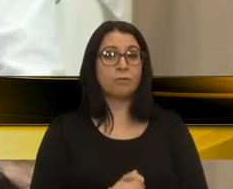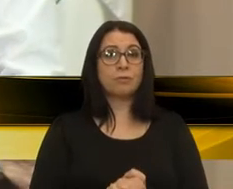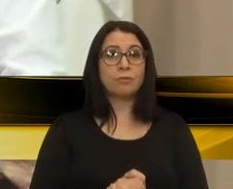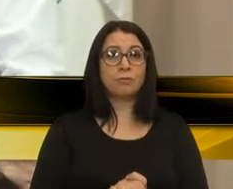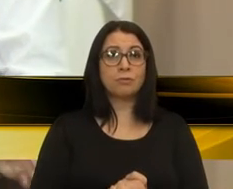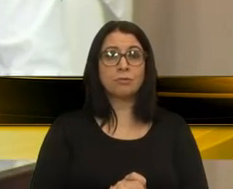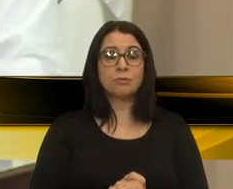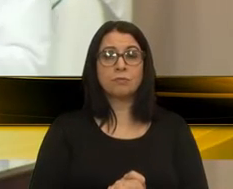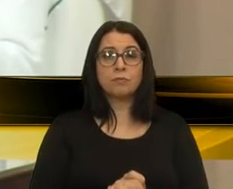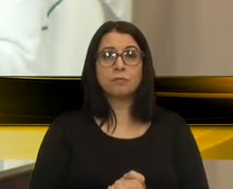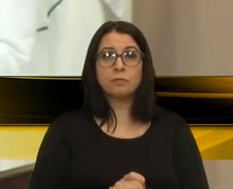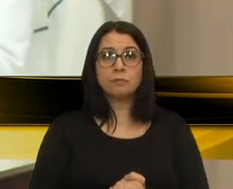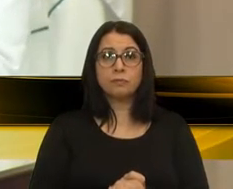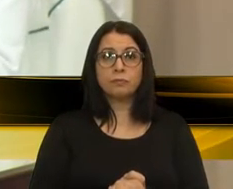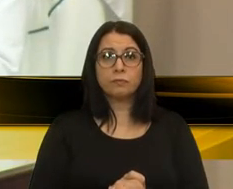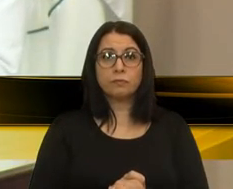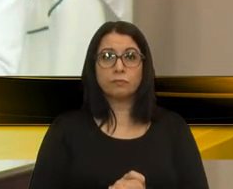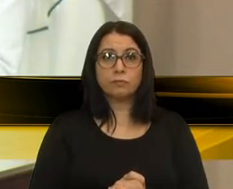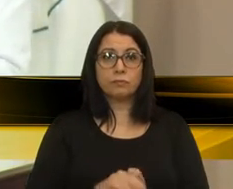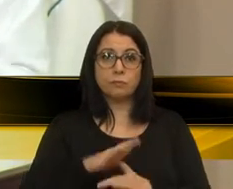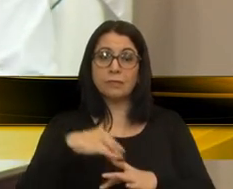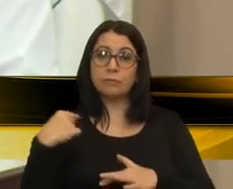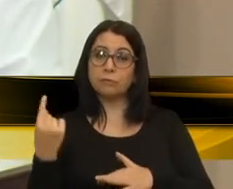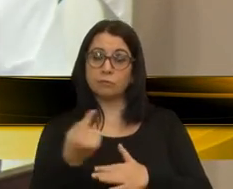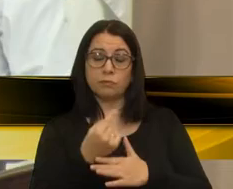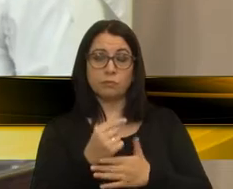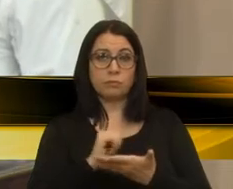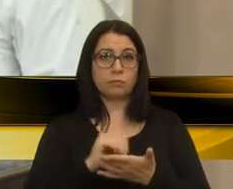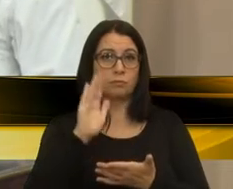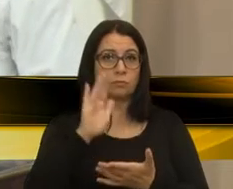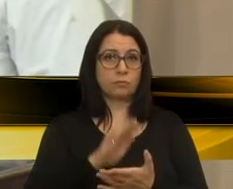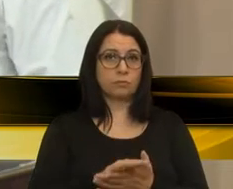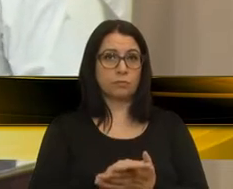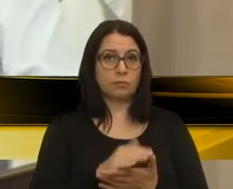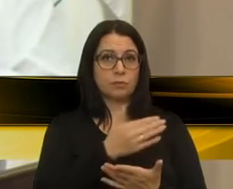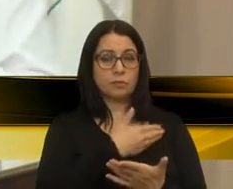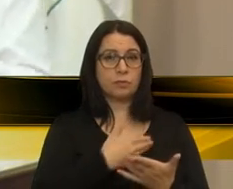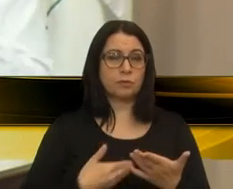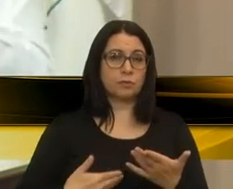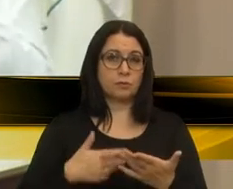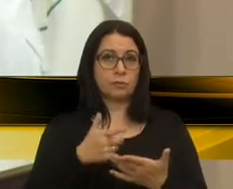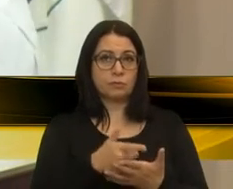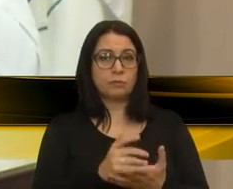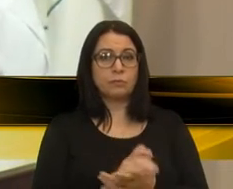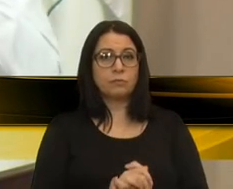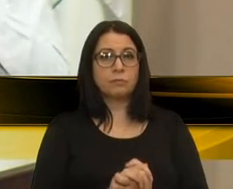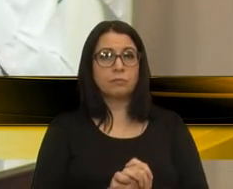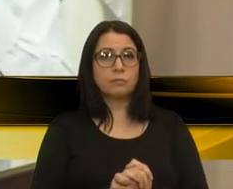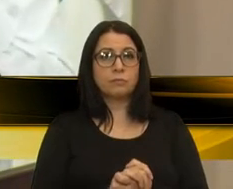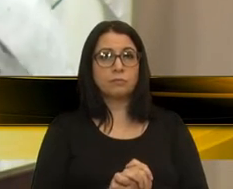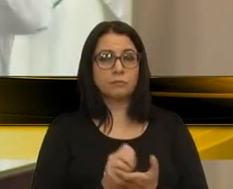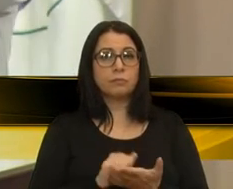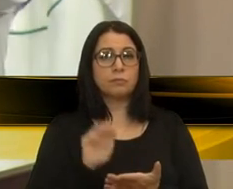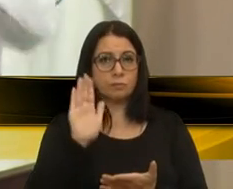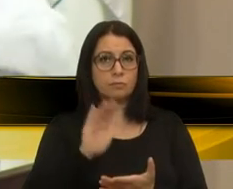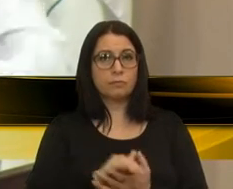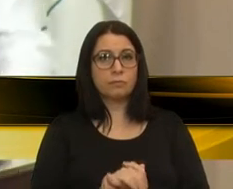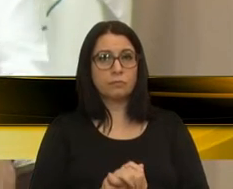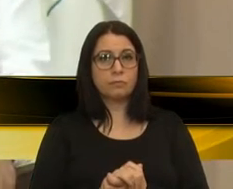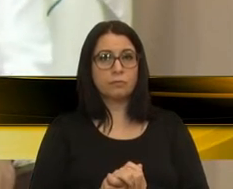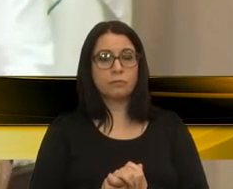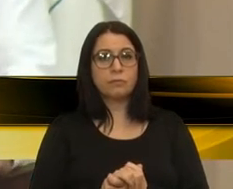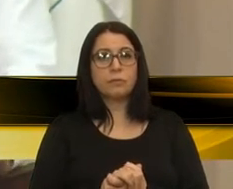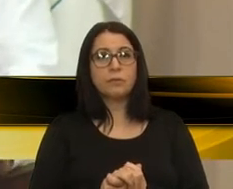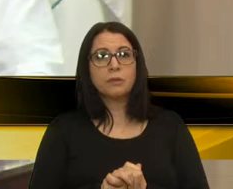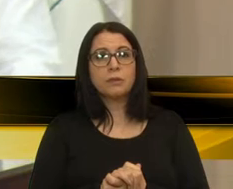E, ademais, interessa para o governo, nesse momento... Sim, faço questão, só vou finalizar só esse raciocínio. Se possível, na sequência, vereador. Por favor,